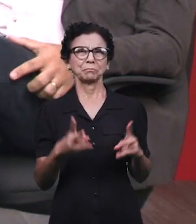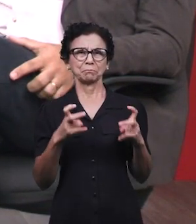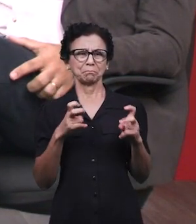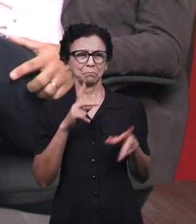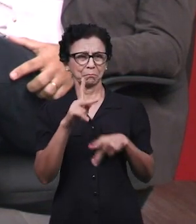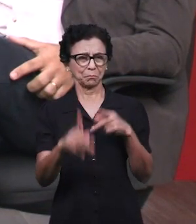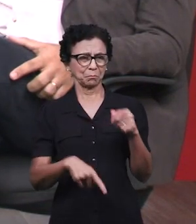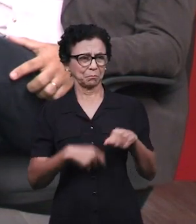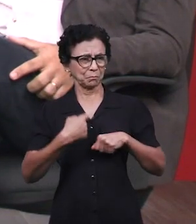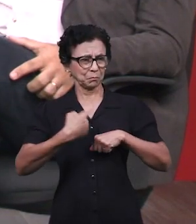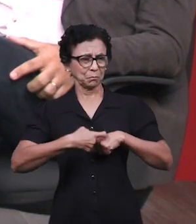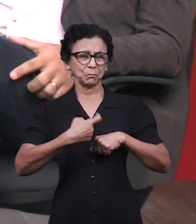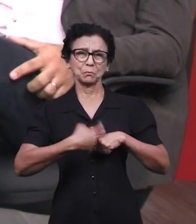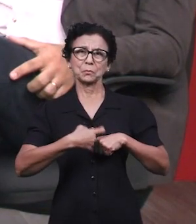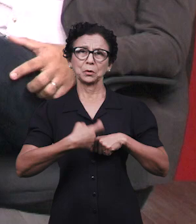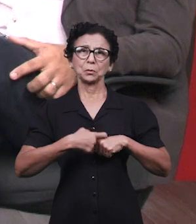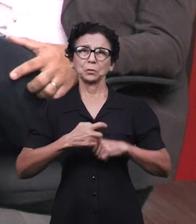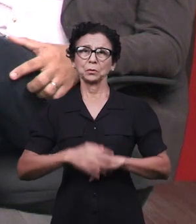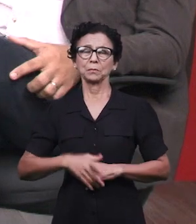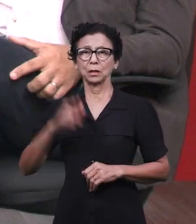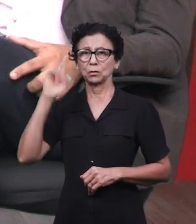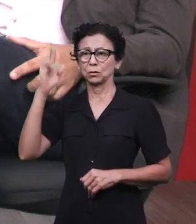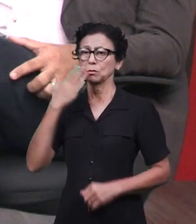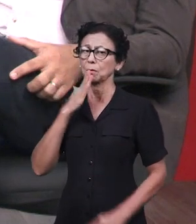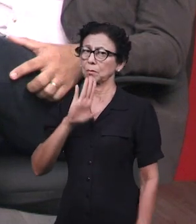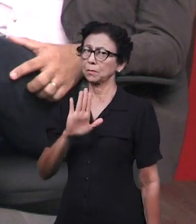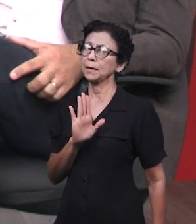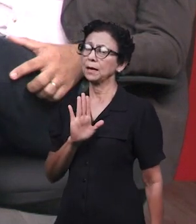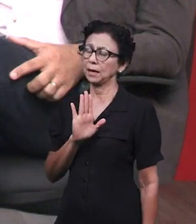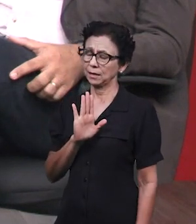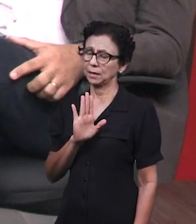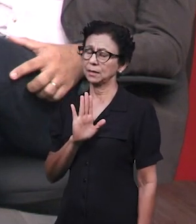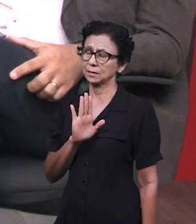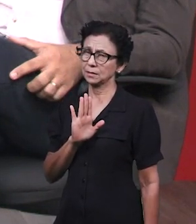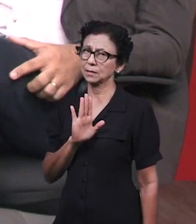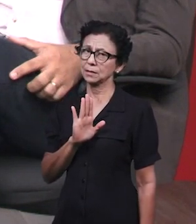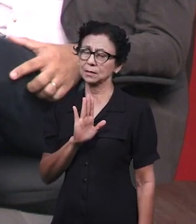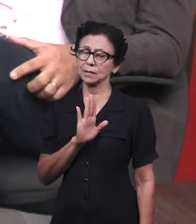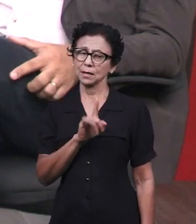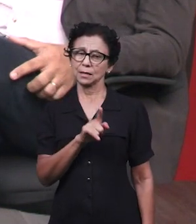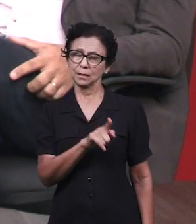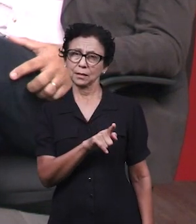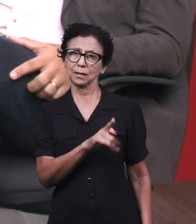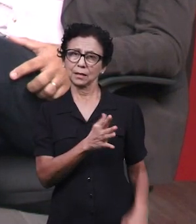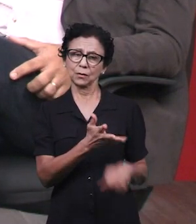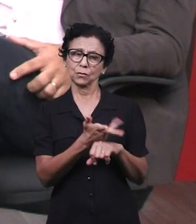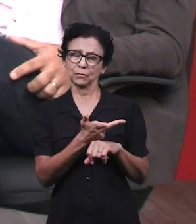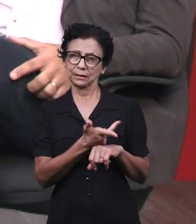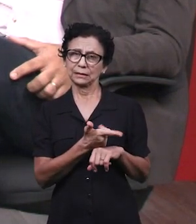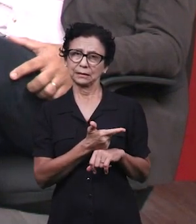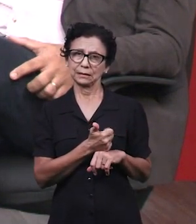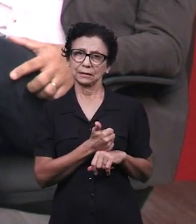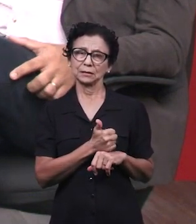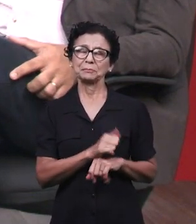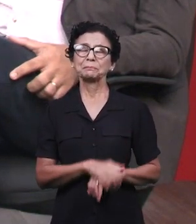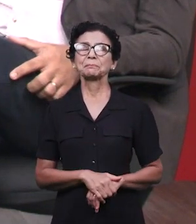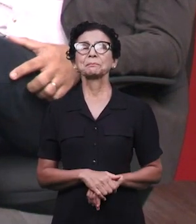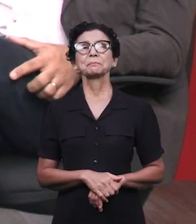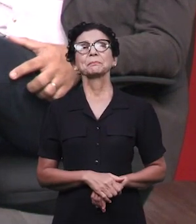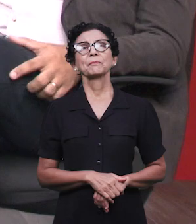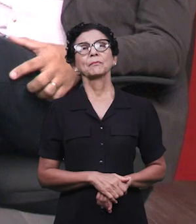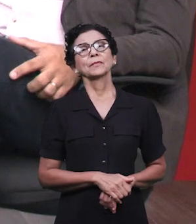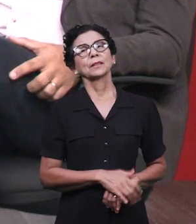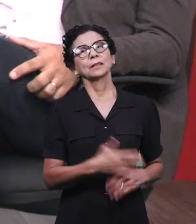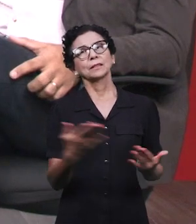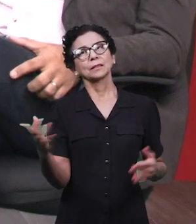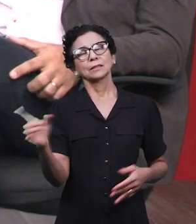Senhor deu a promessa que era para ele ir lá pregar a esse povo de coração endurecido. Então, não endureçais o